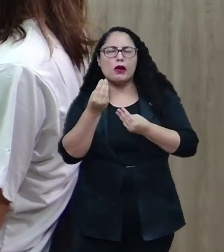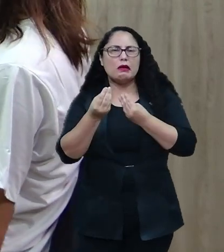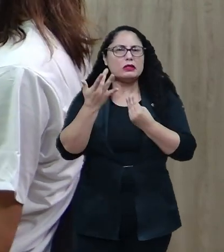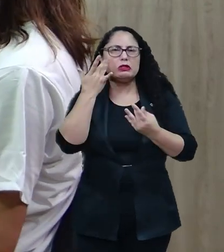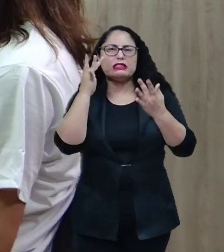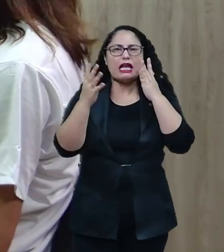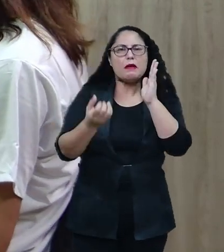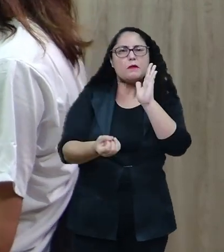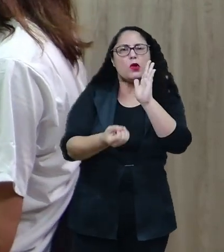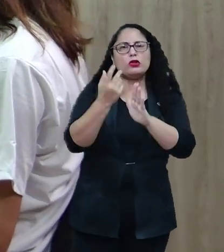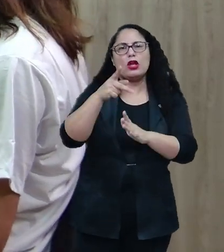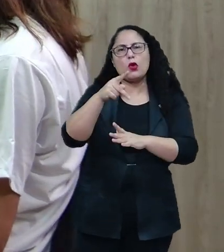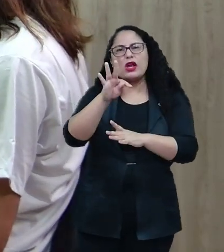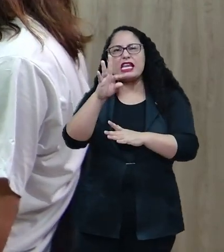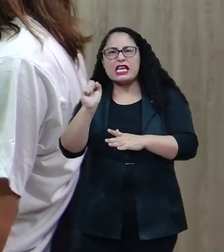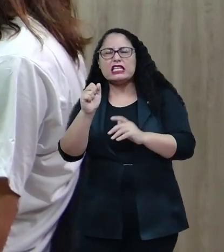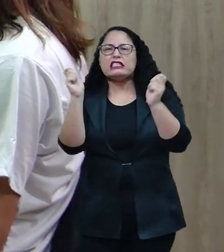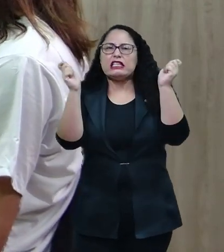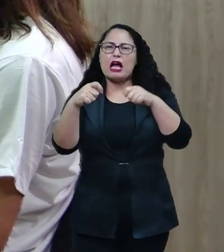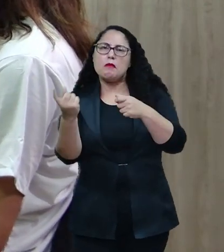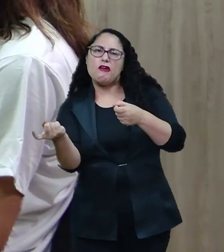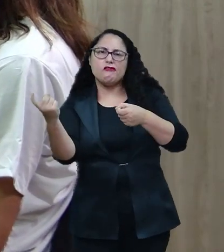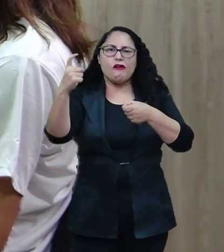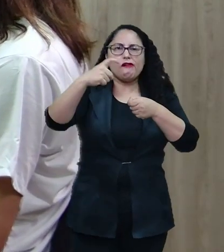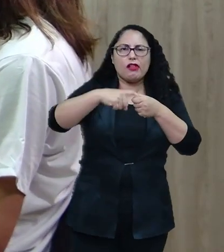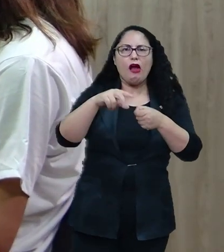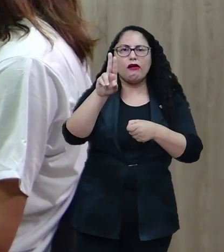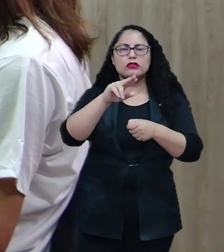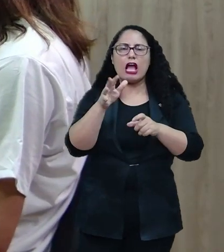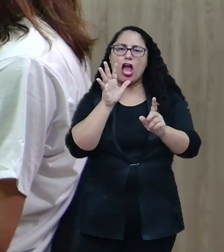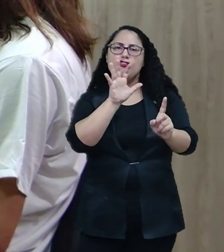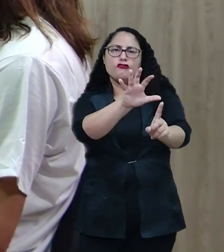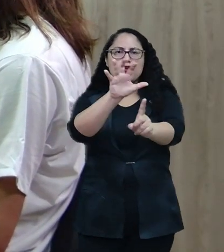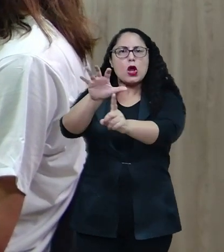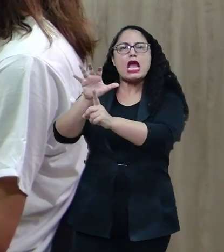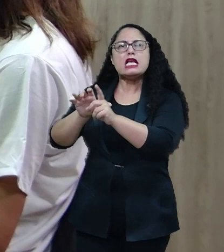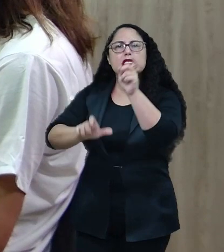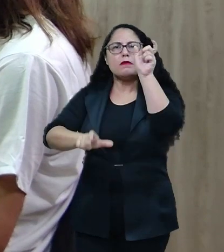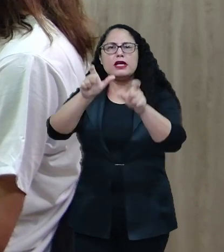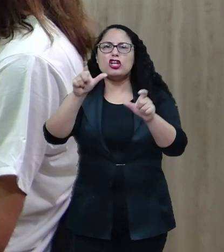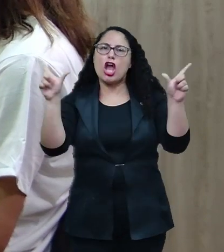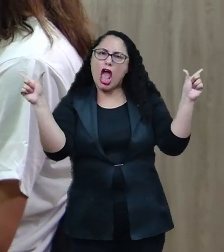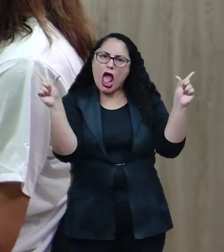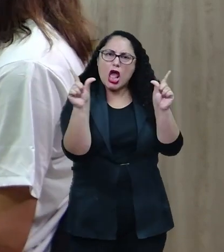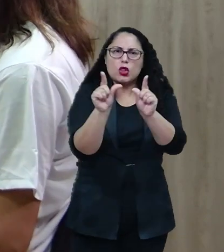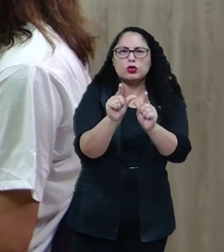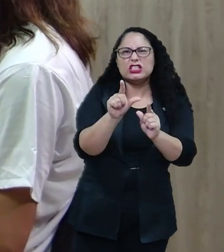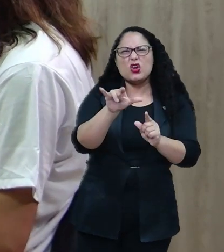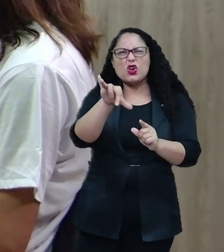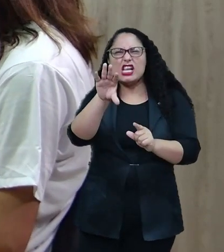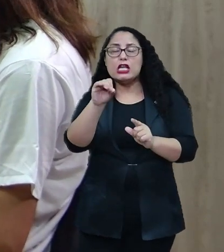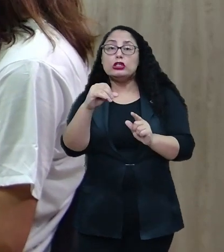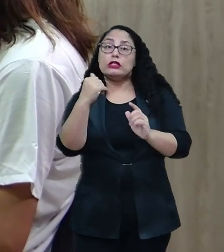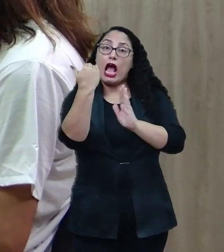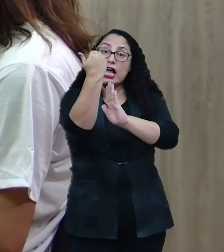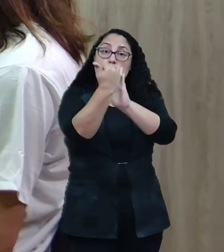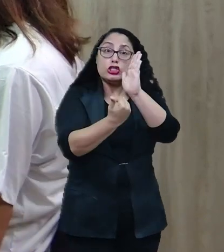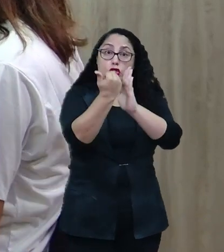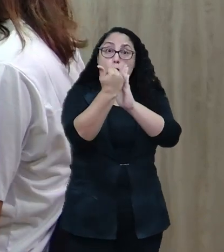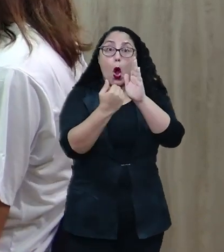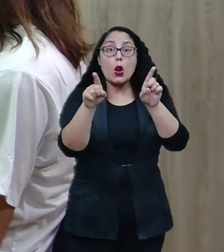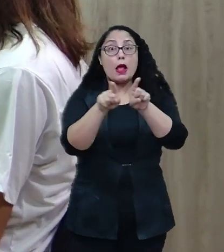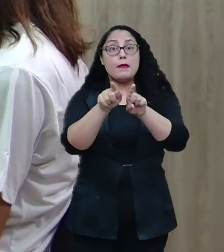lá, produzir algum kit reutilizável, fazer essa influência, né, pro pessoal, reduzir o lixo, talvez até dar um desconto para quem